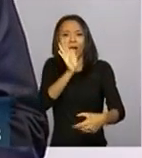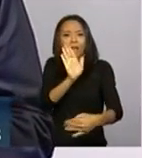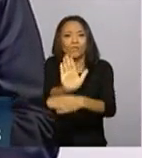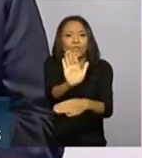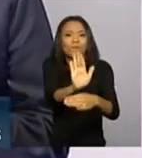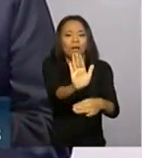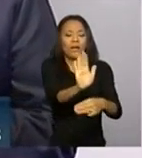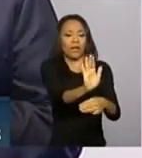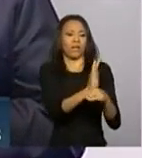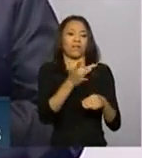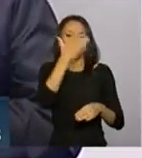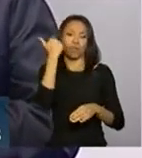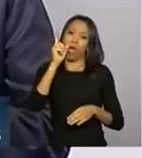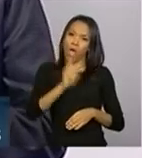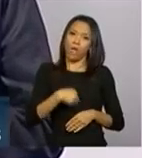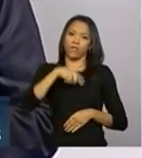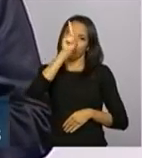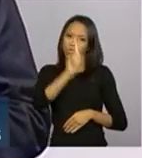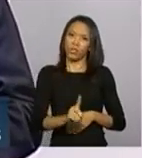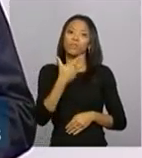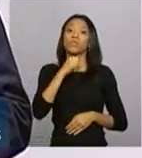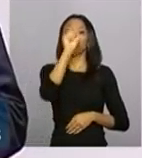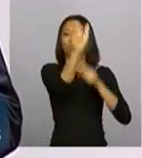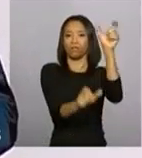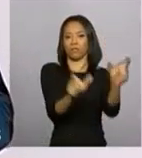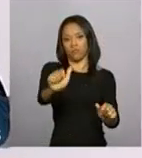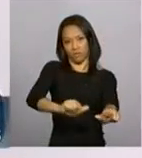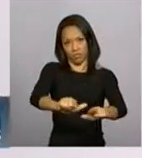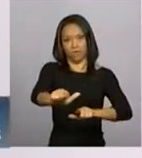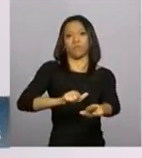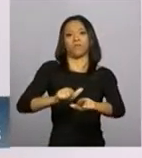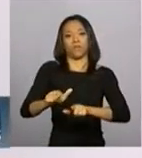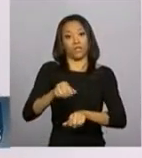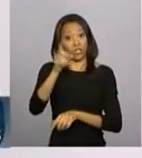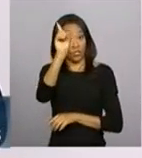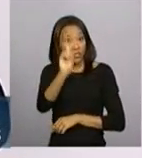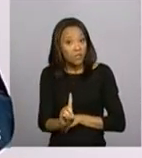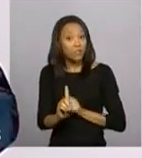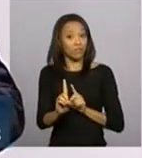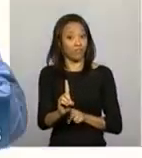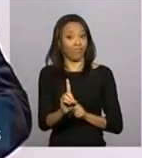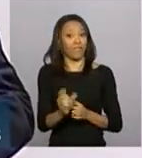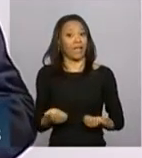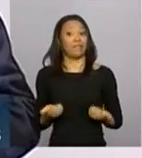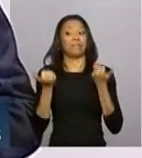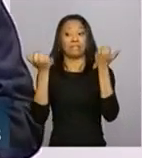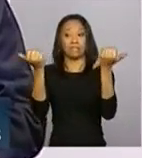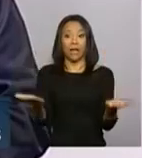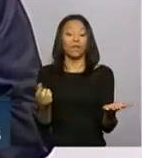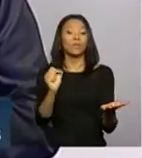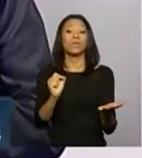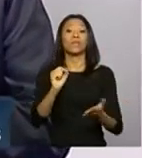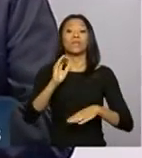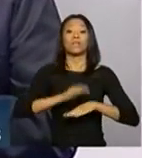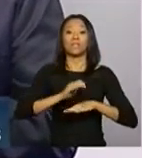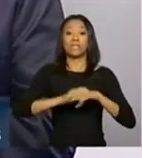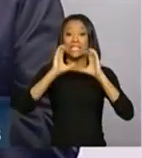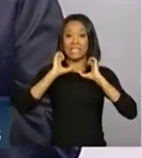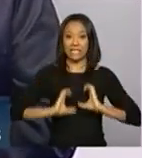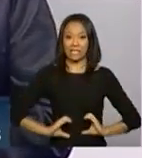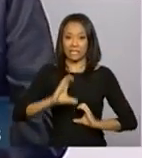nosso dever e um direito do trabalhador brasileiro. Direito que lhe confere cidadania,